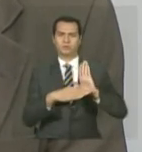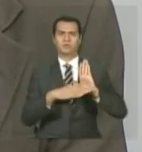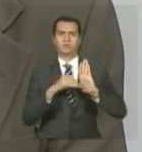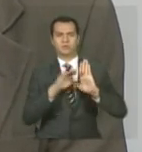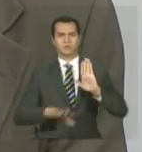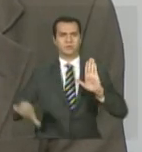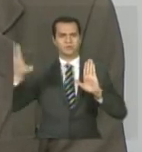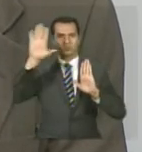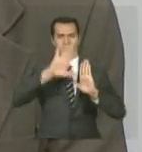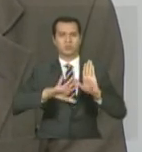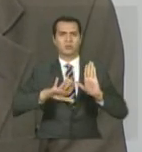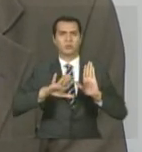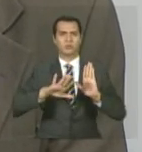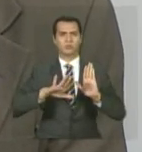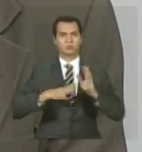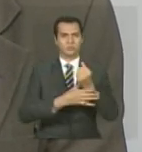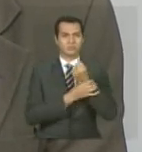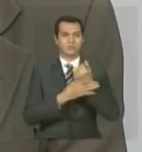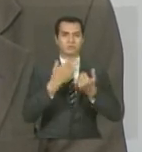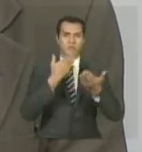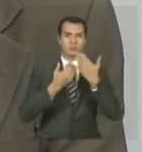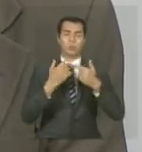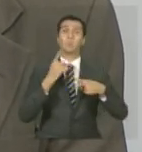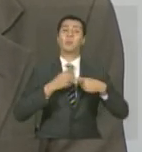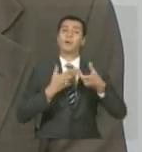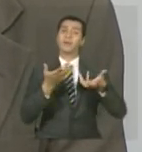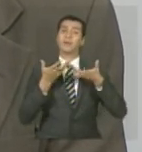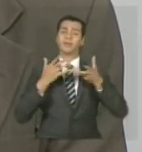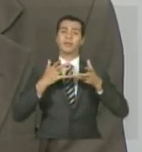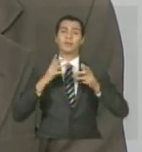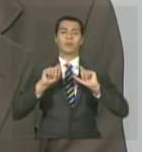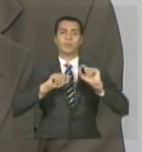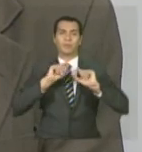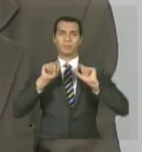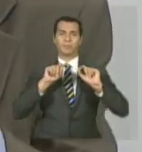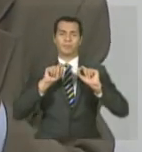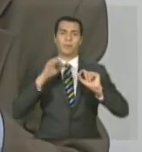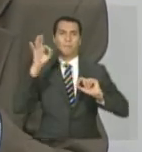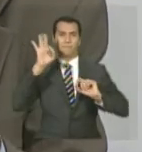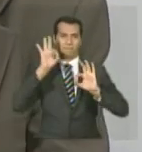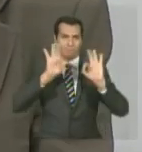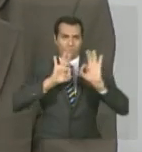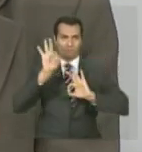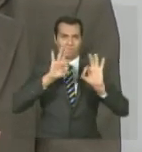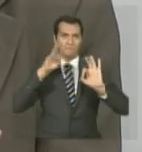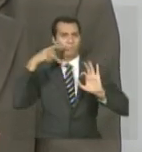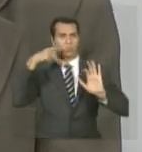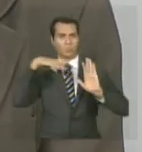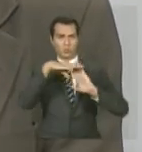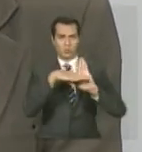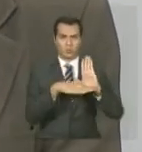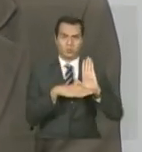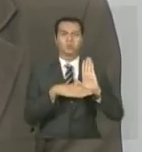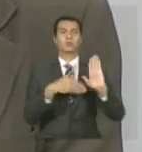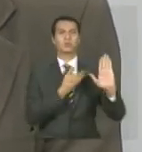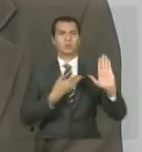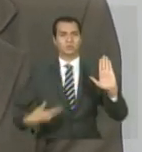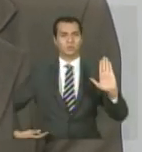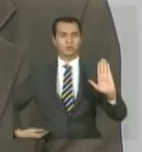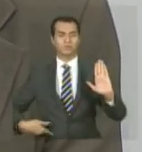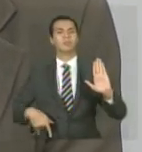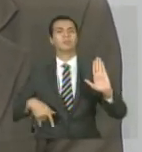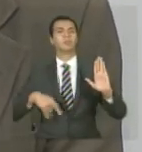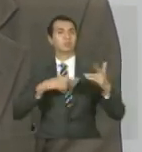Nacional, ser de fato uma construção em que o governo tem a responsabilidade de fazer a gestão